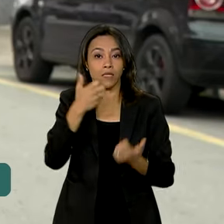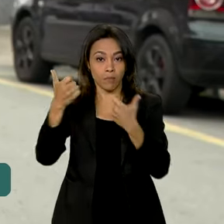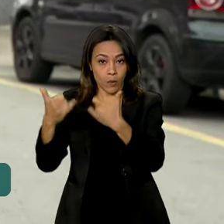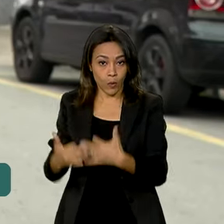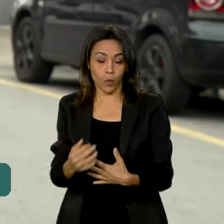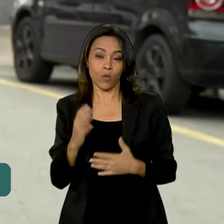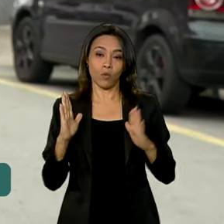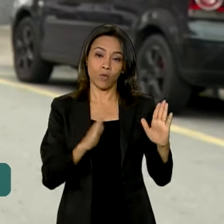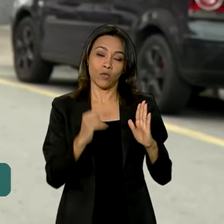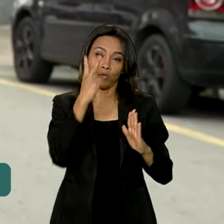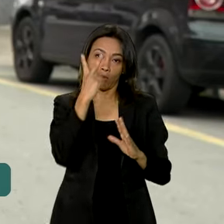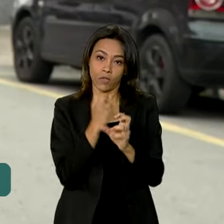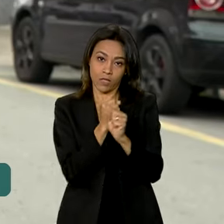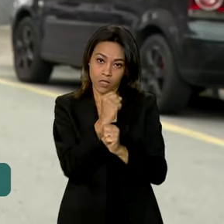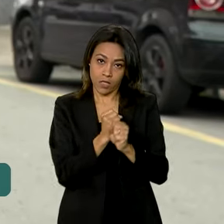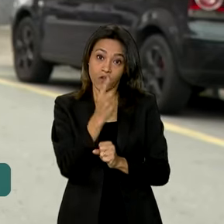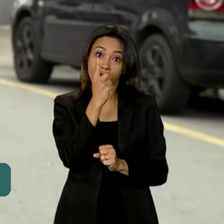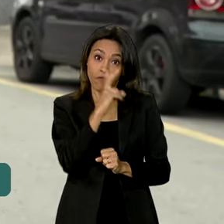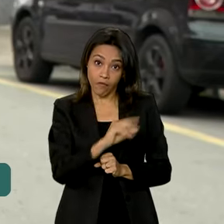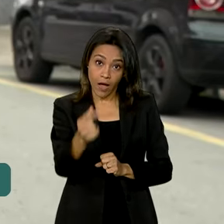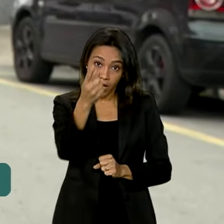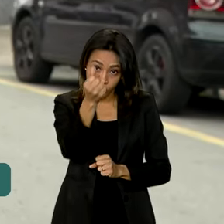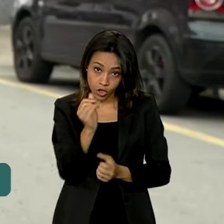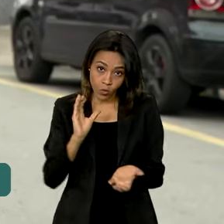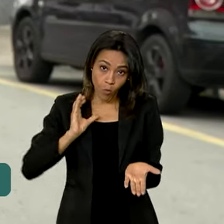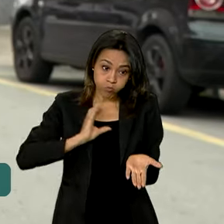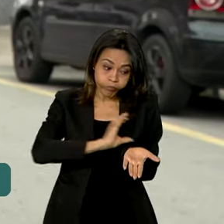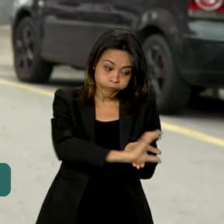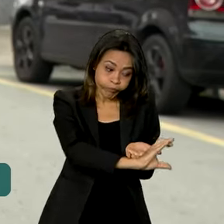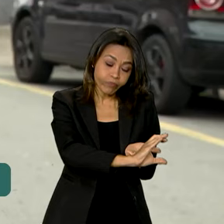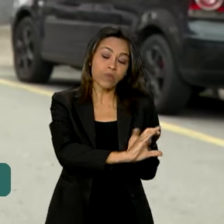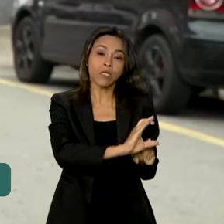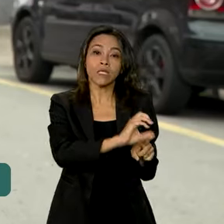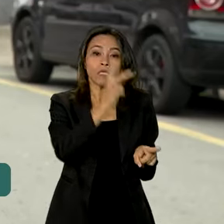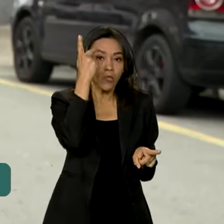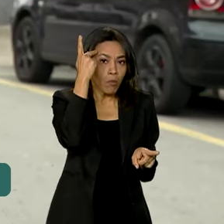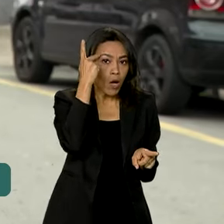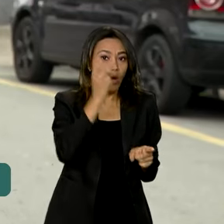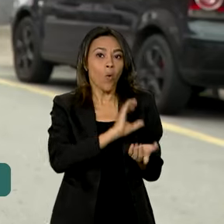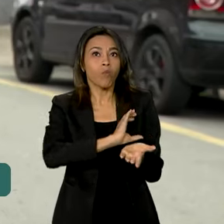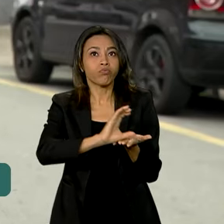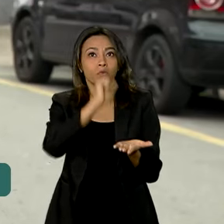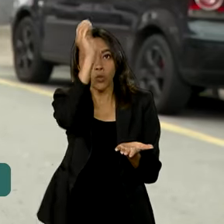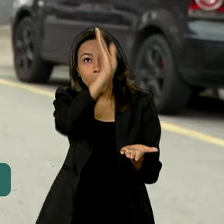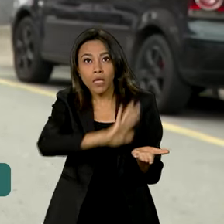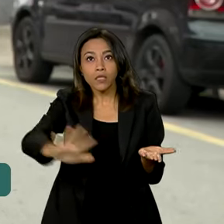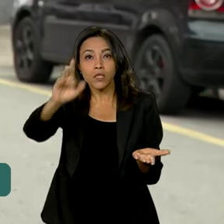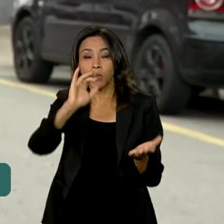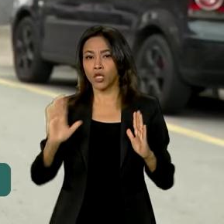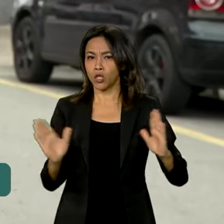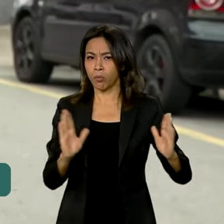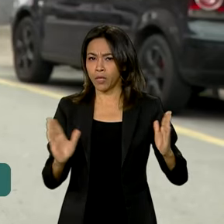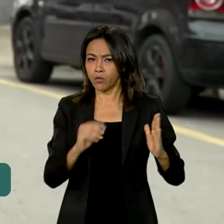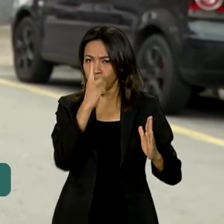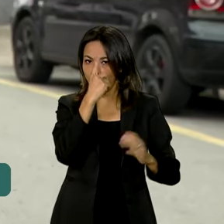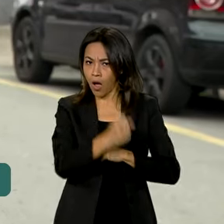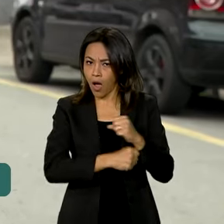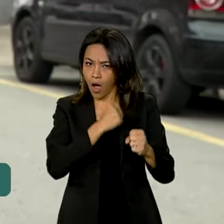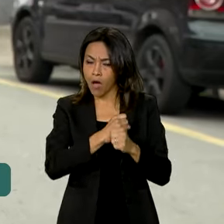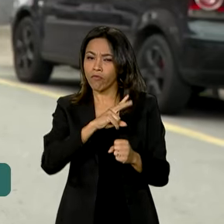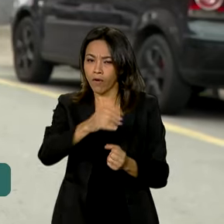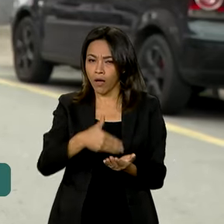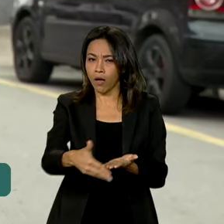18 bilhões de reais no Brasil e em São Paulo, no prazo de 1 ano, vai contratar